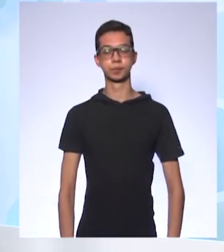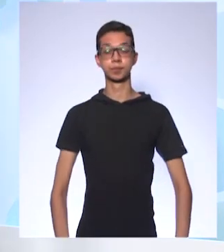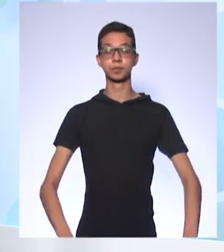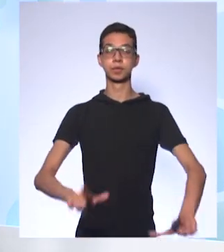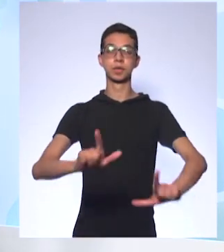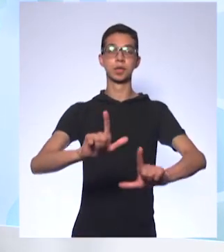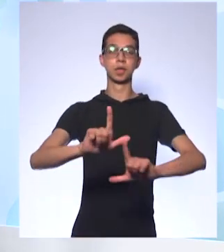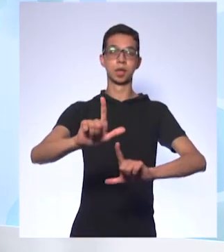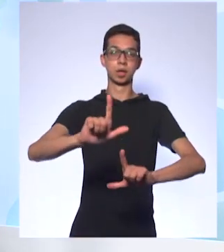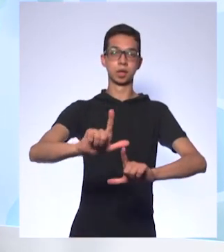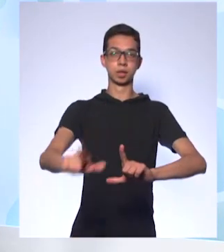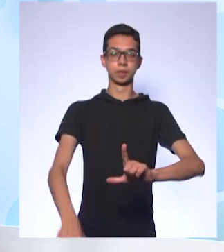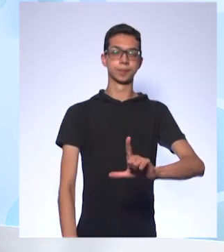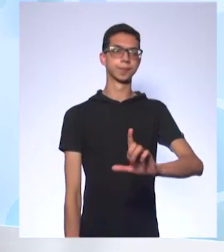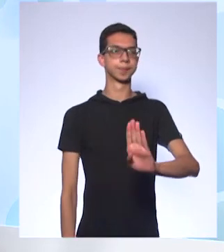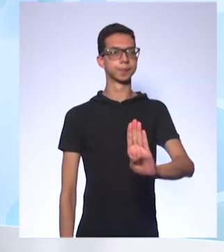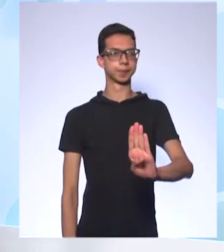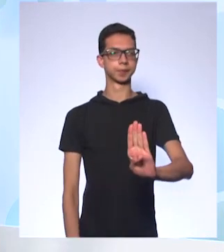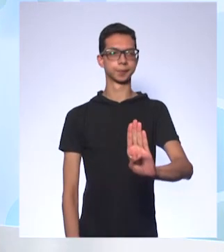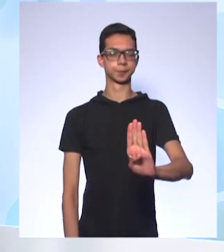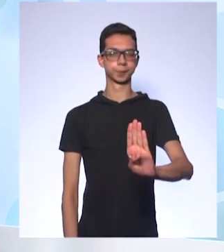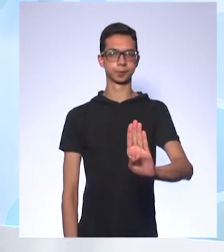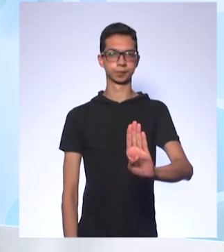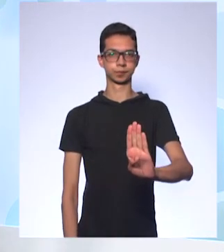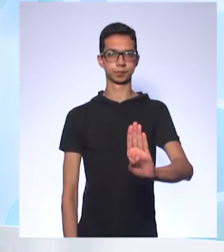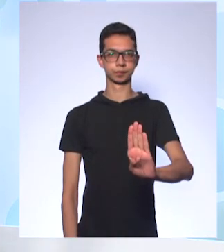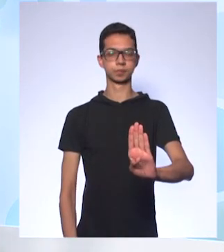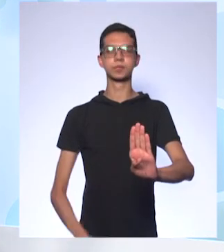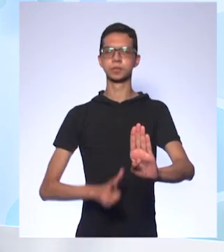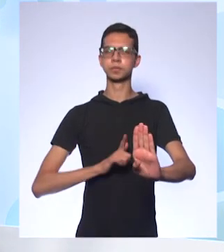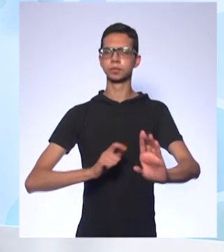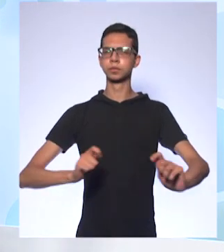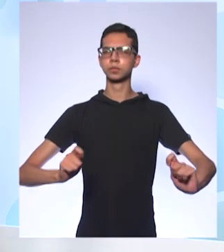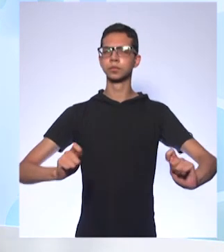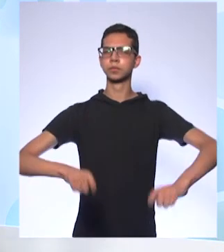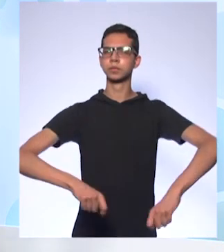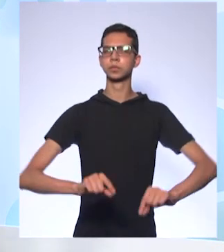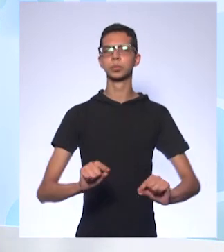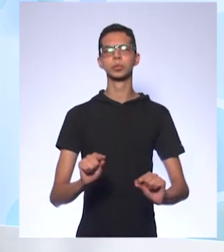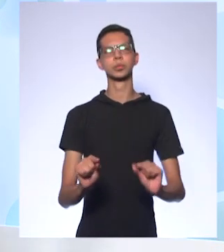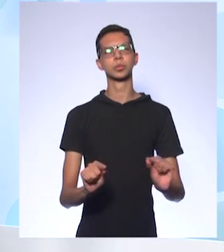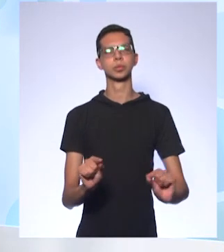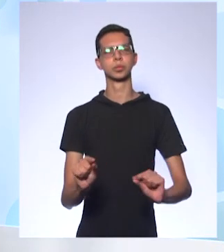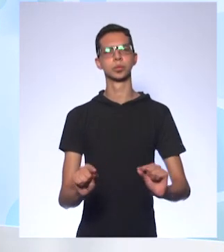B, apresentando possibilidade de sermos